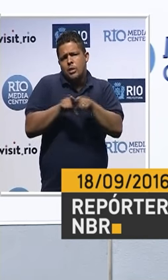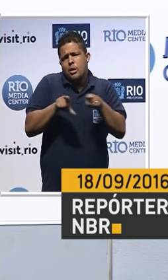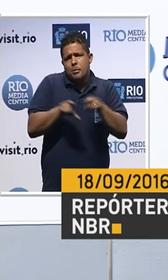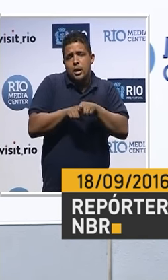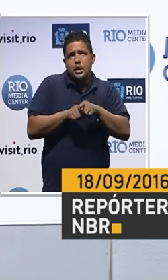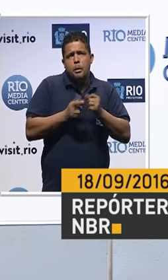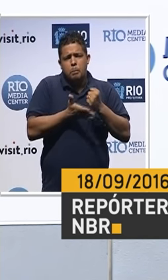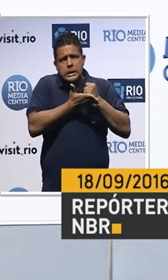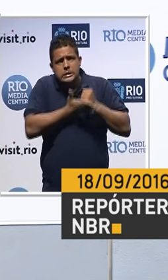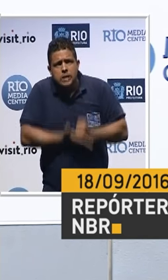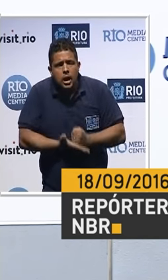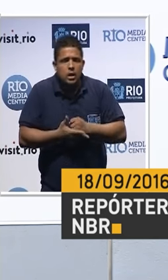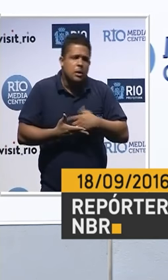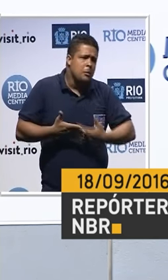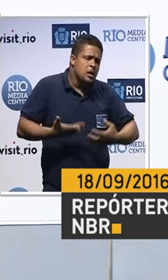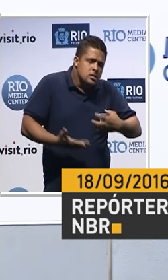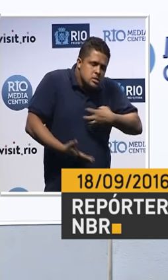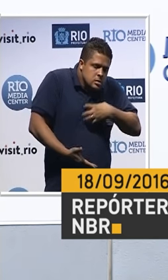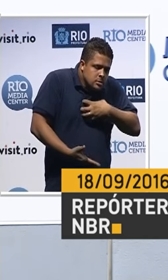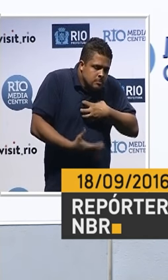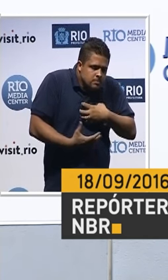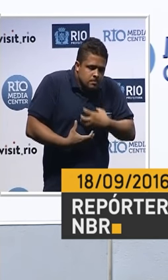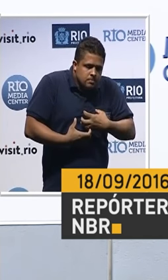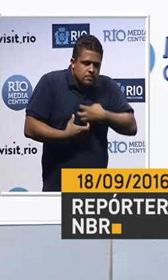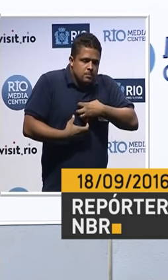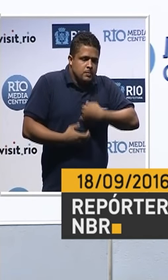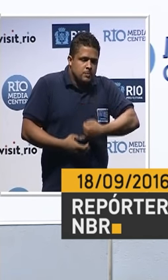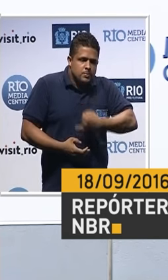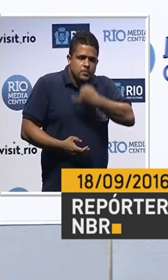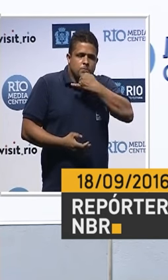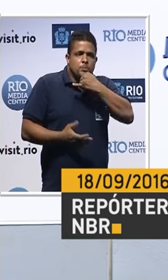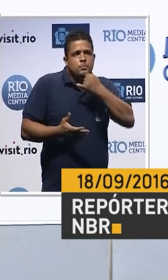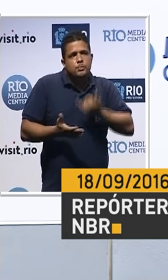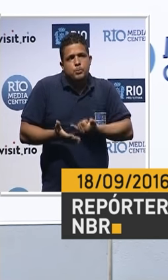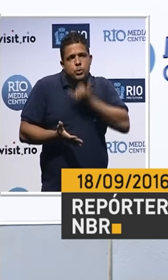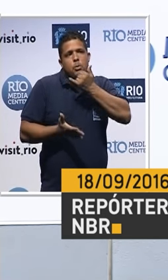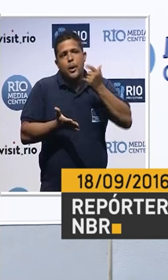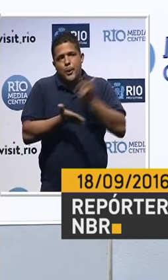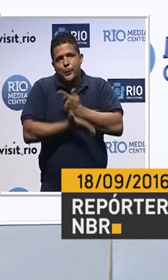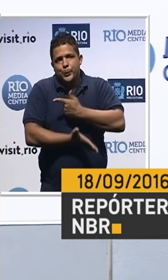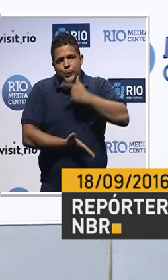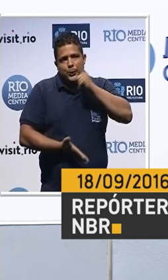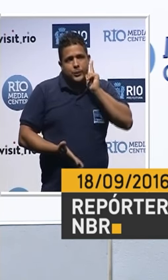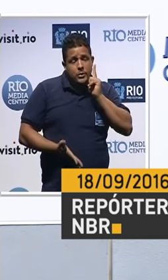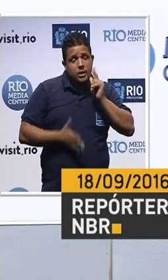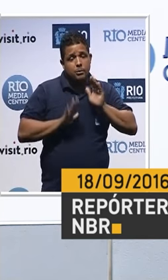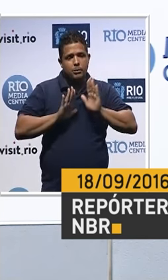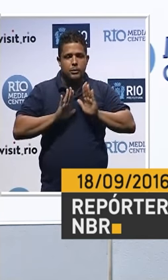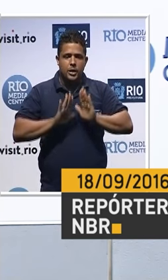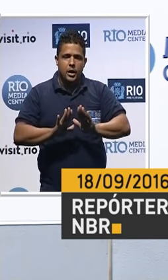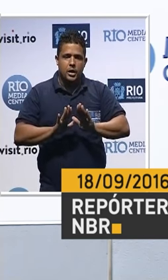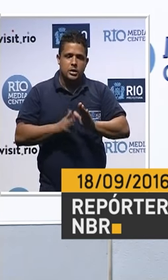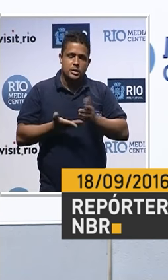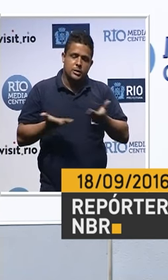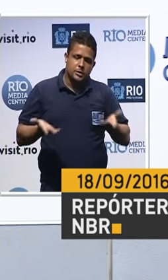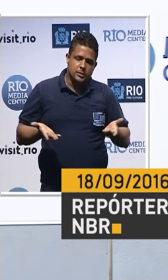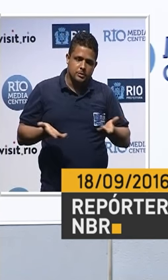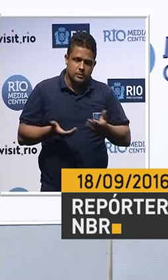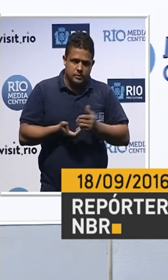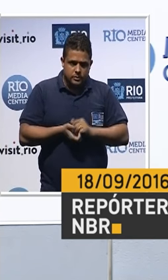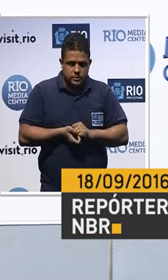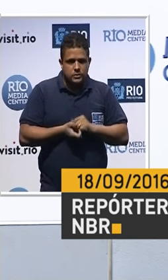isso com muita tristeza, o que ocorreu ontem, mas, infelizmente, foi